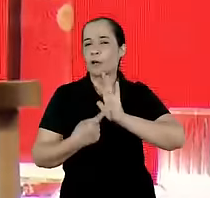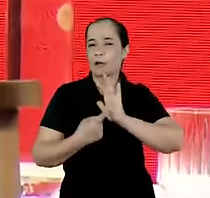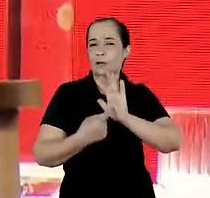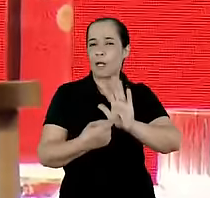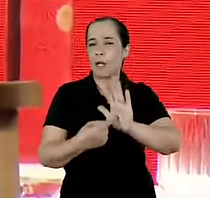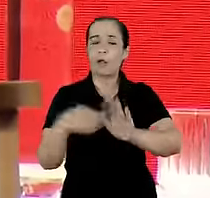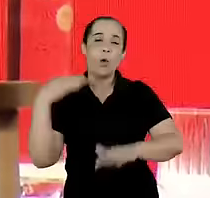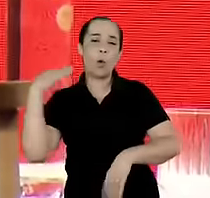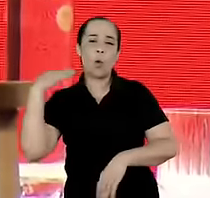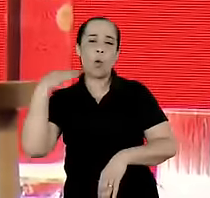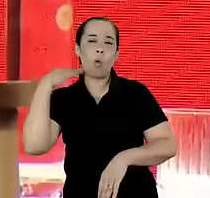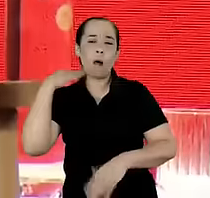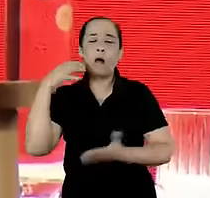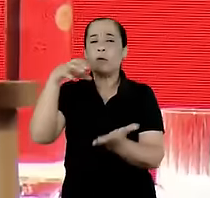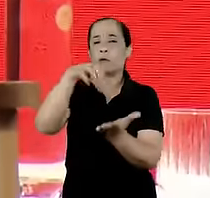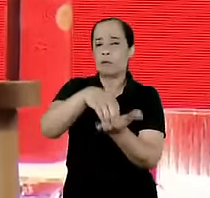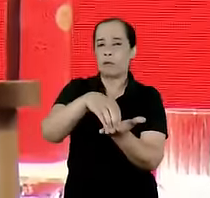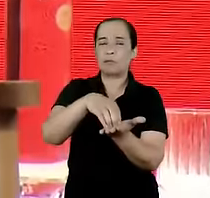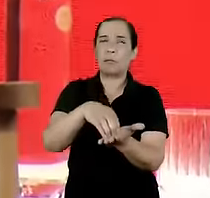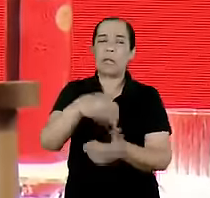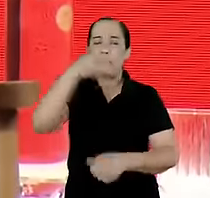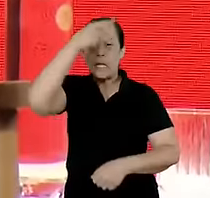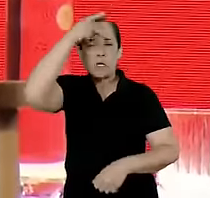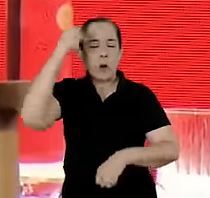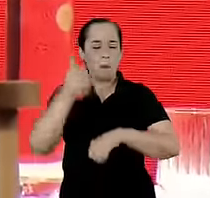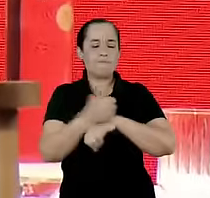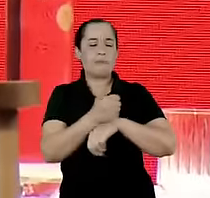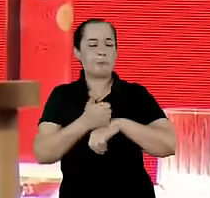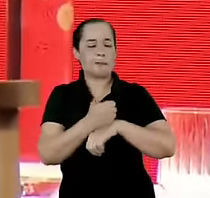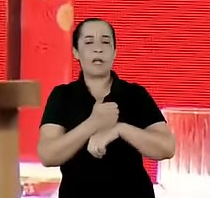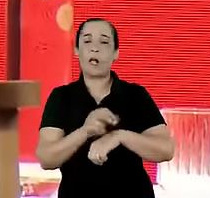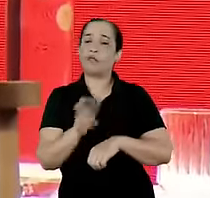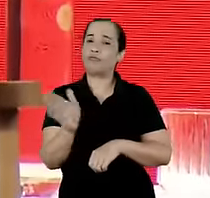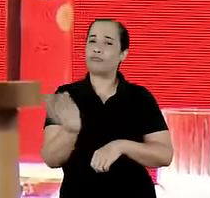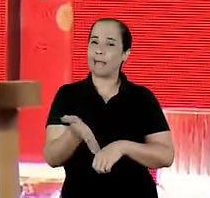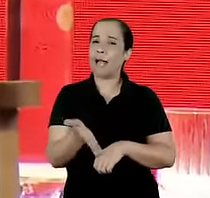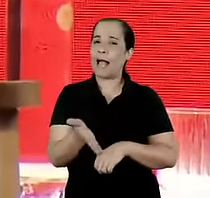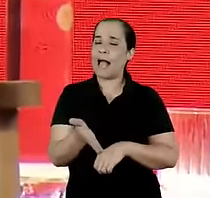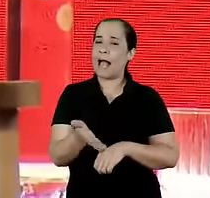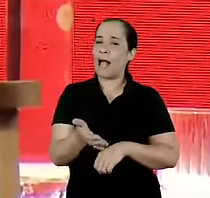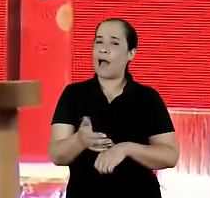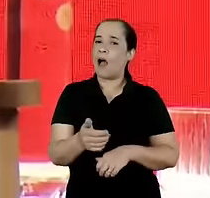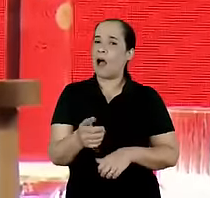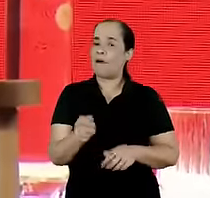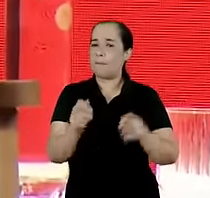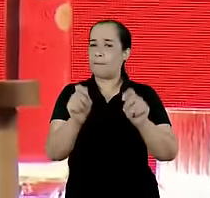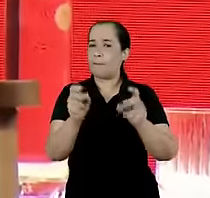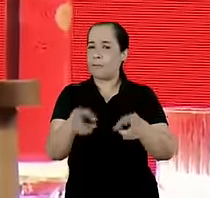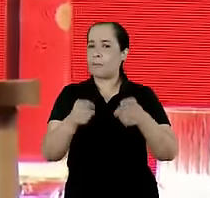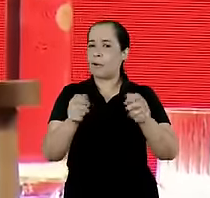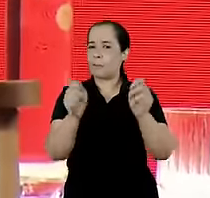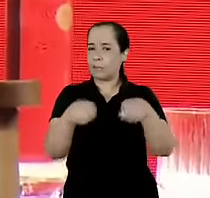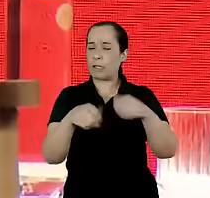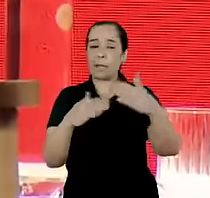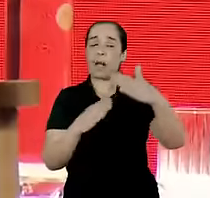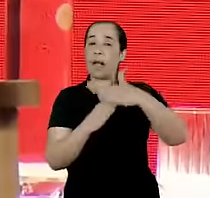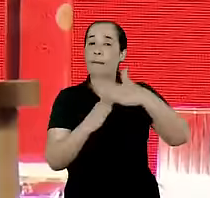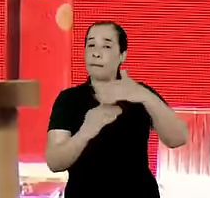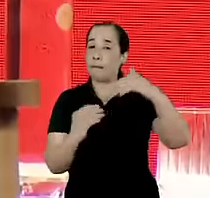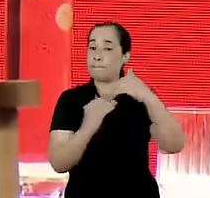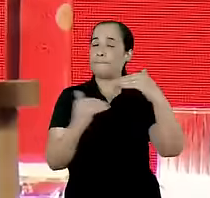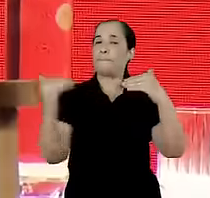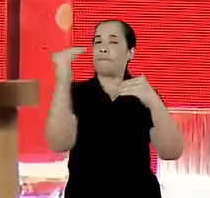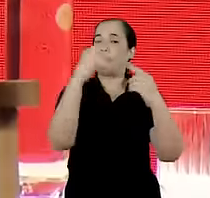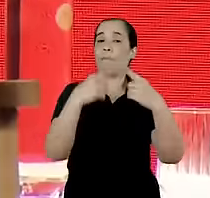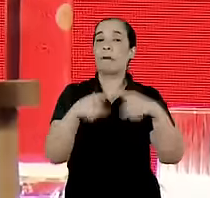os analistas já previam ou prevê um dest primário para o ano que vem maior do que a meta estabelecida mas eh você também em